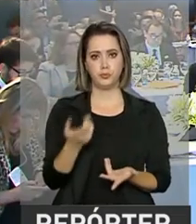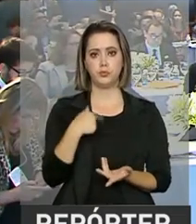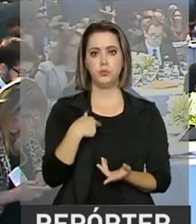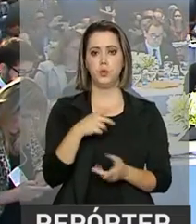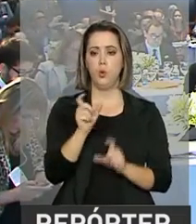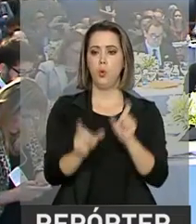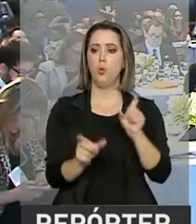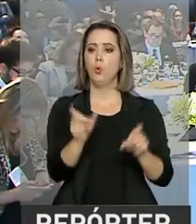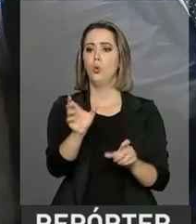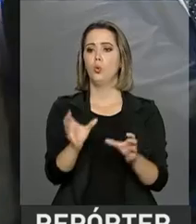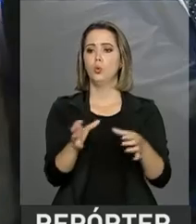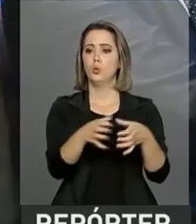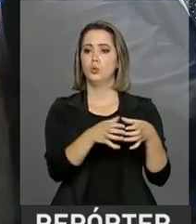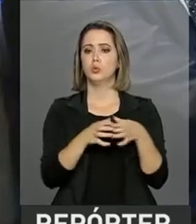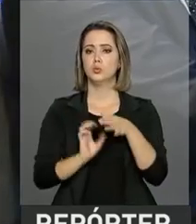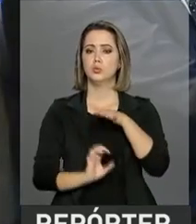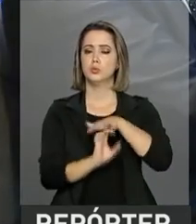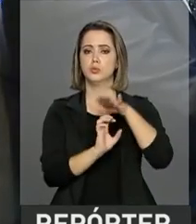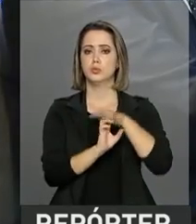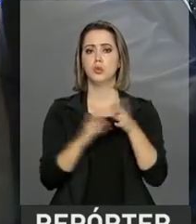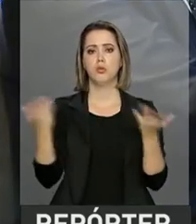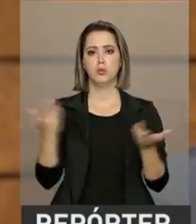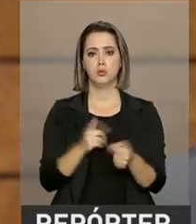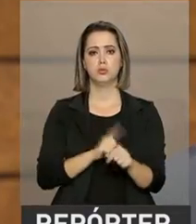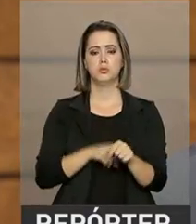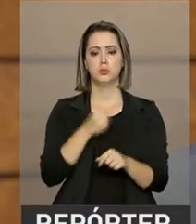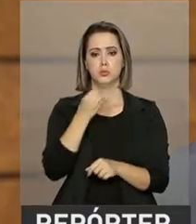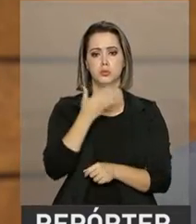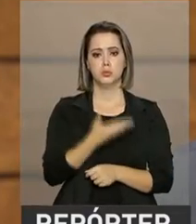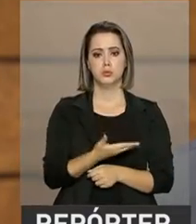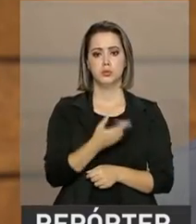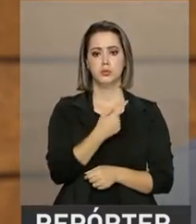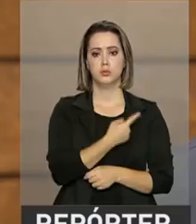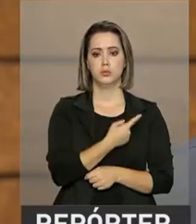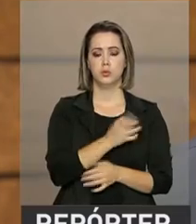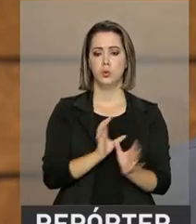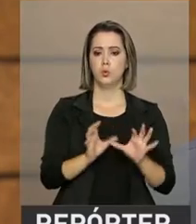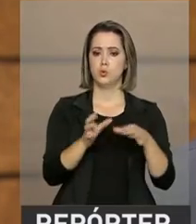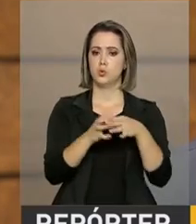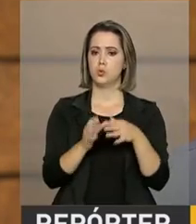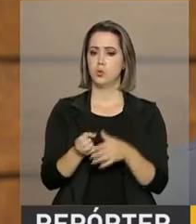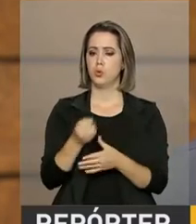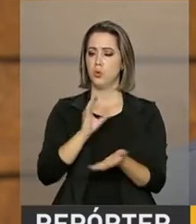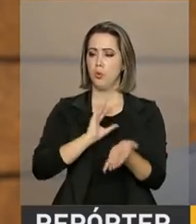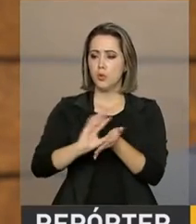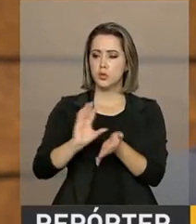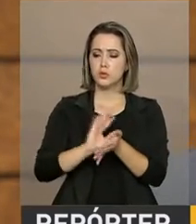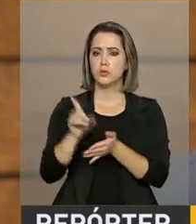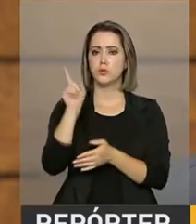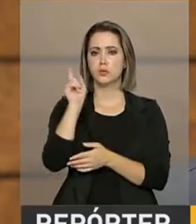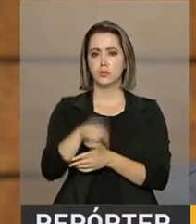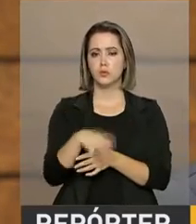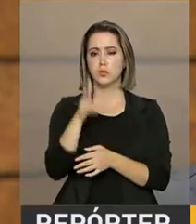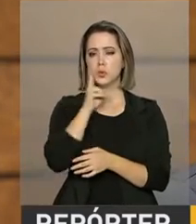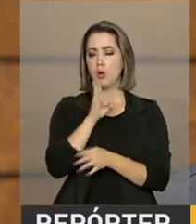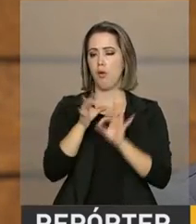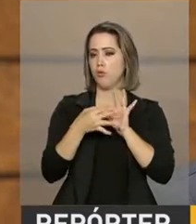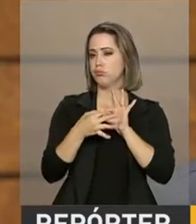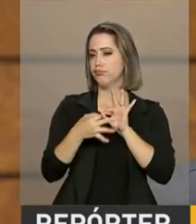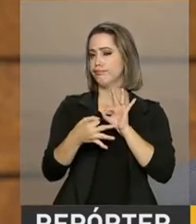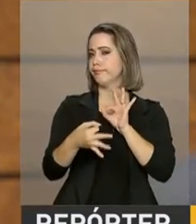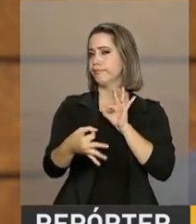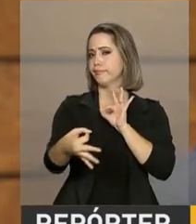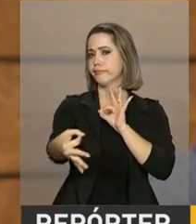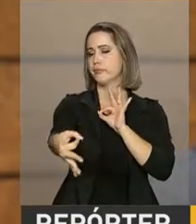investidores presentes no evento, o momento é de otimismo. Os grandes investidores estratégicos no Brasil têm visão de longo prazo. O Brasil